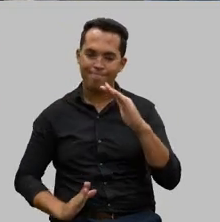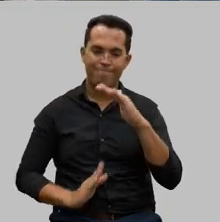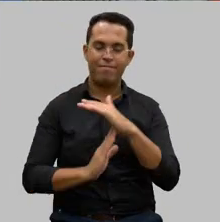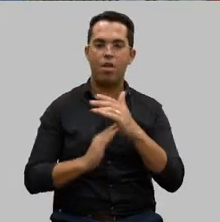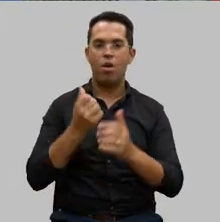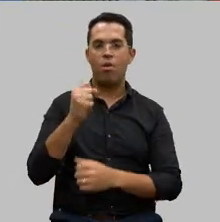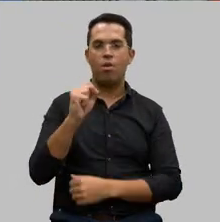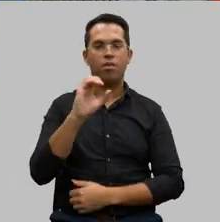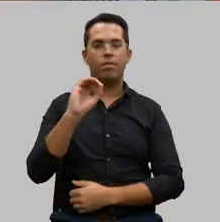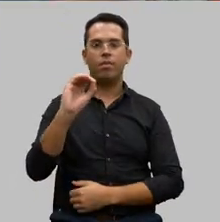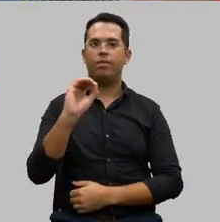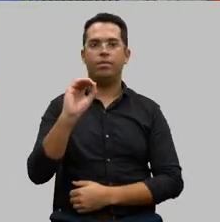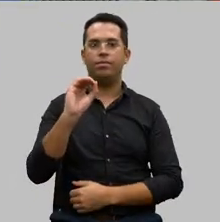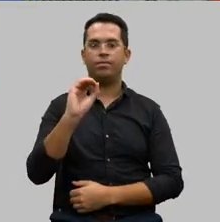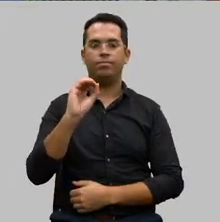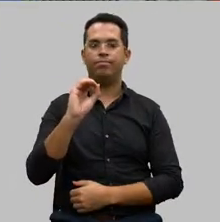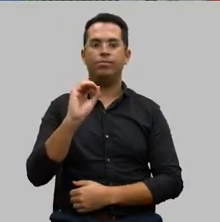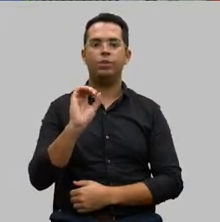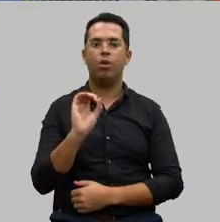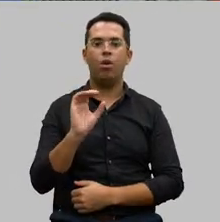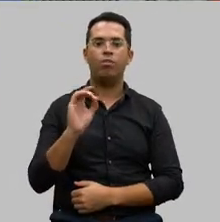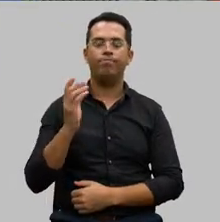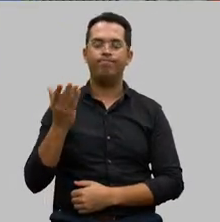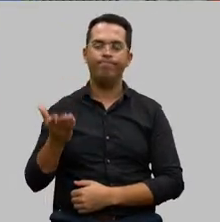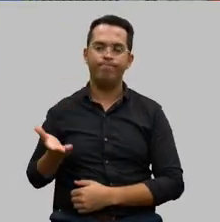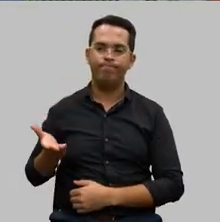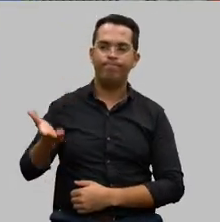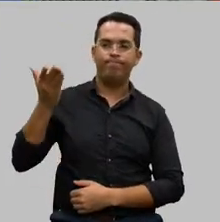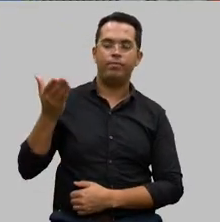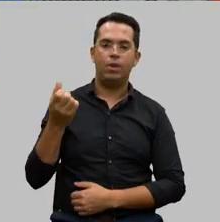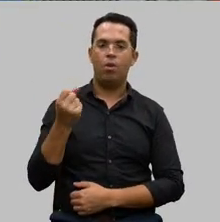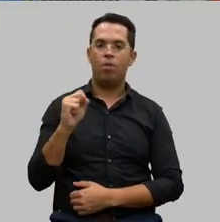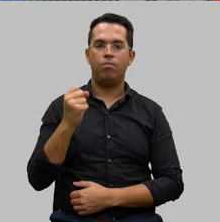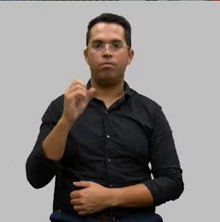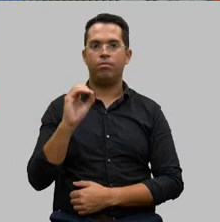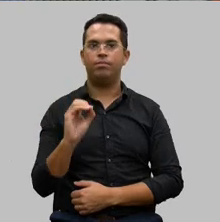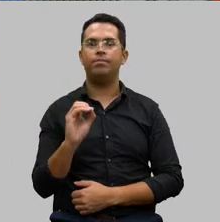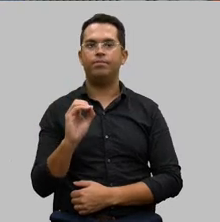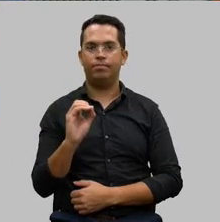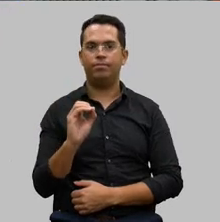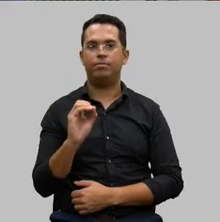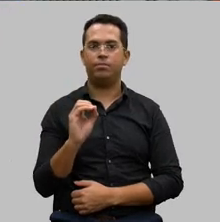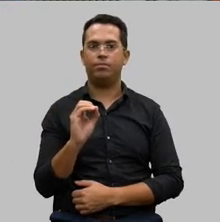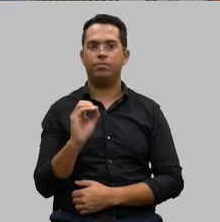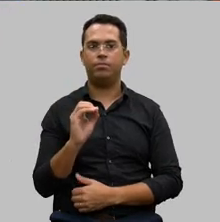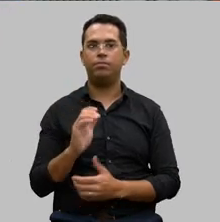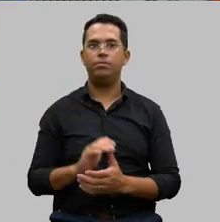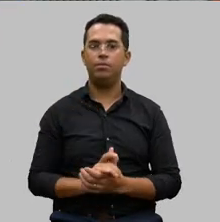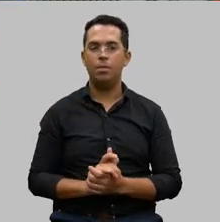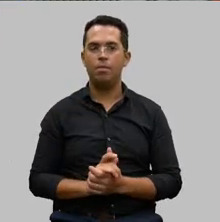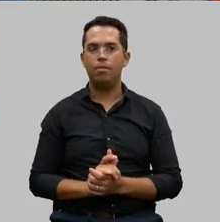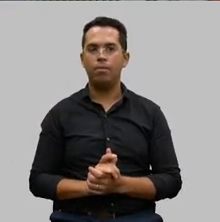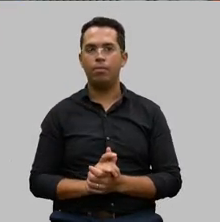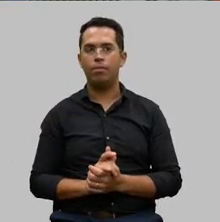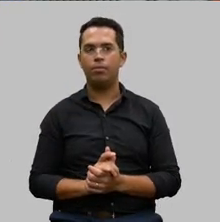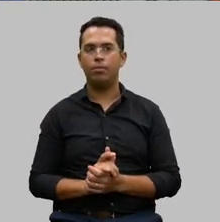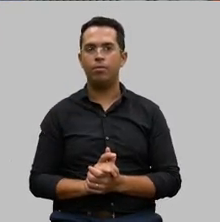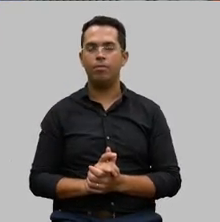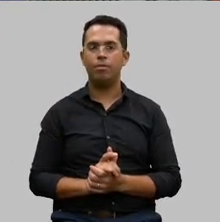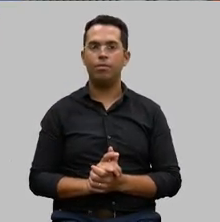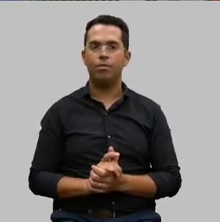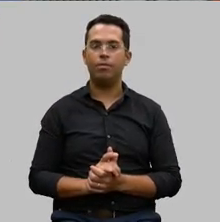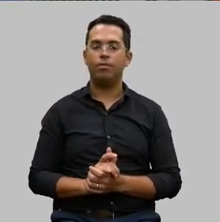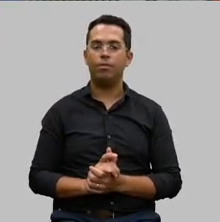porque todos nós se Deus permitir Claro chegaremos à melhor idade Então